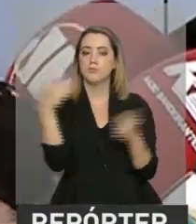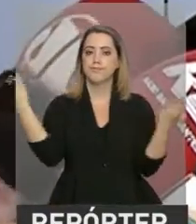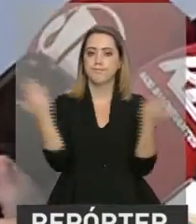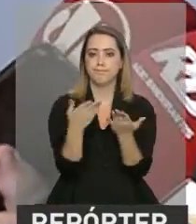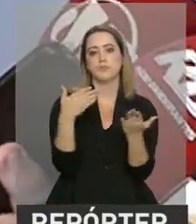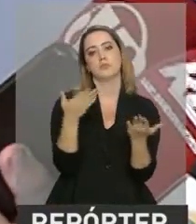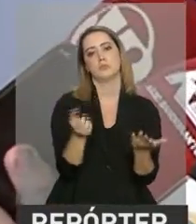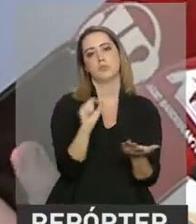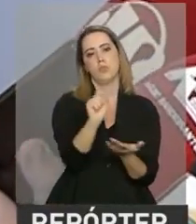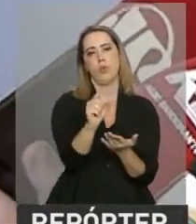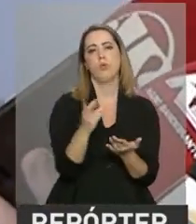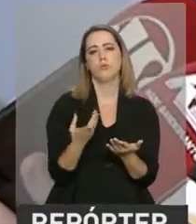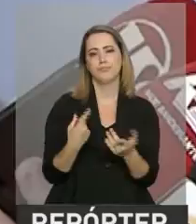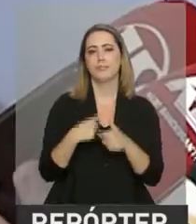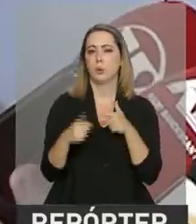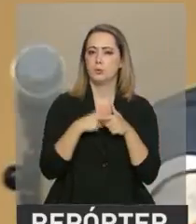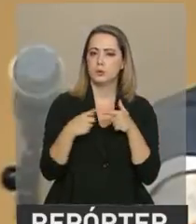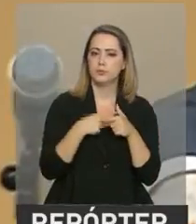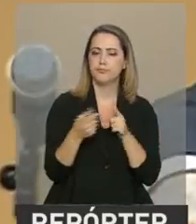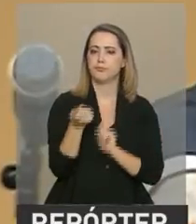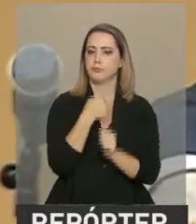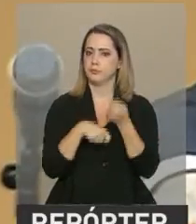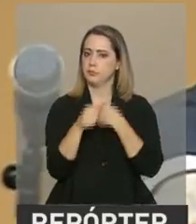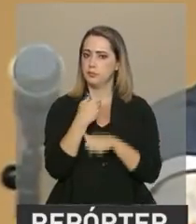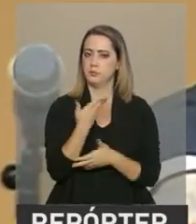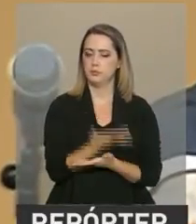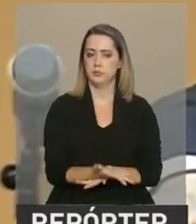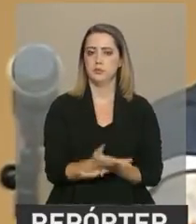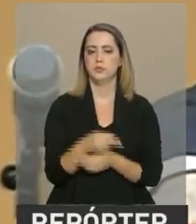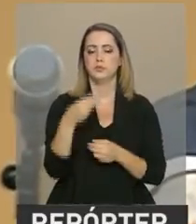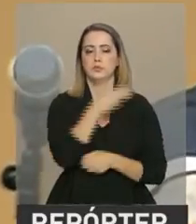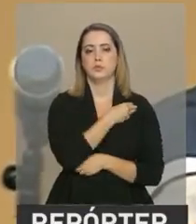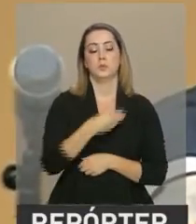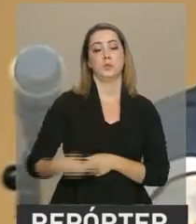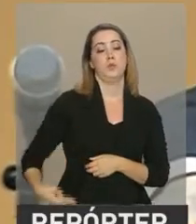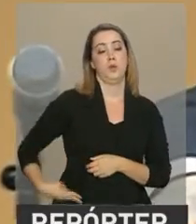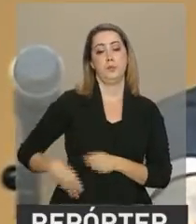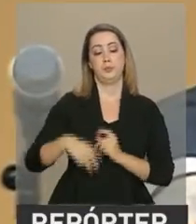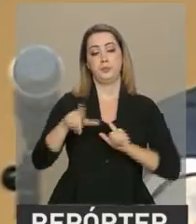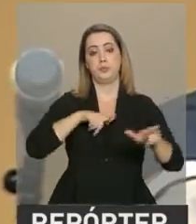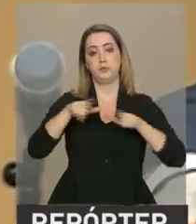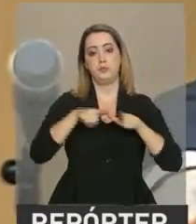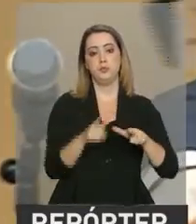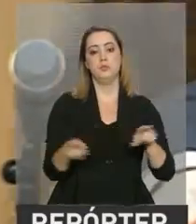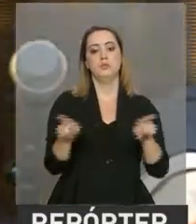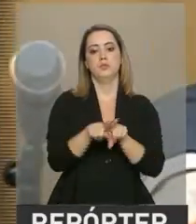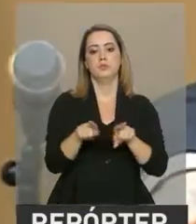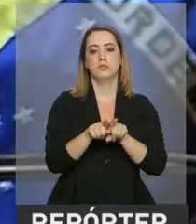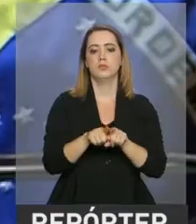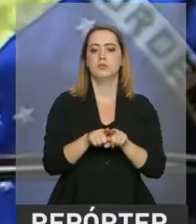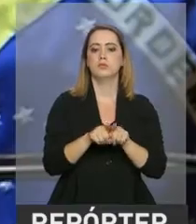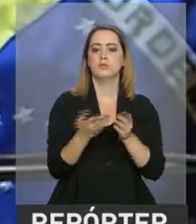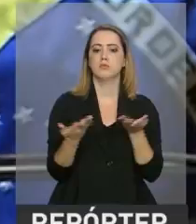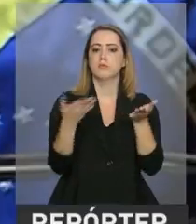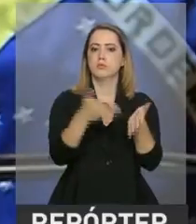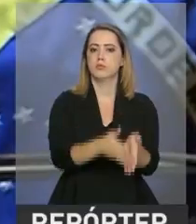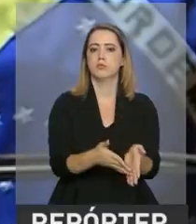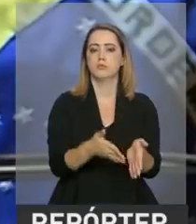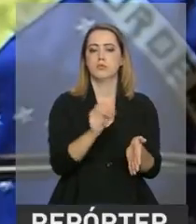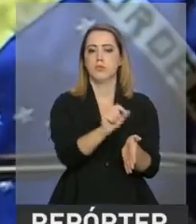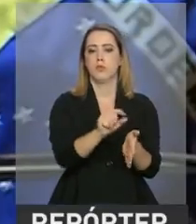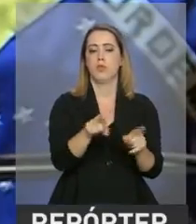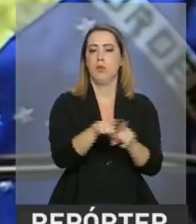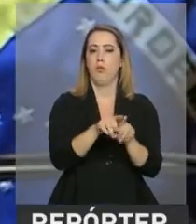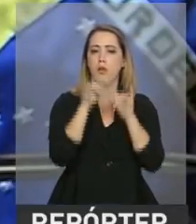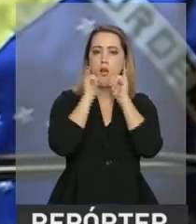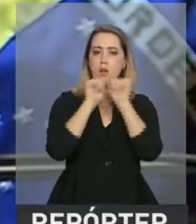isto é o que está gerando esta crise todo com o ministro do trabalho ronaldo nogueira também participam do congresso anunciou que